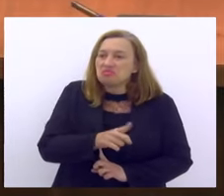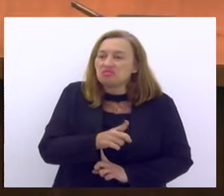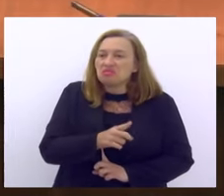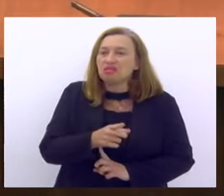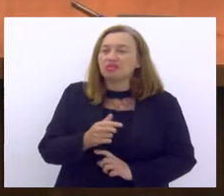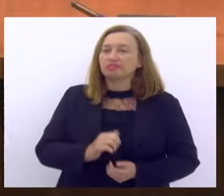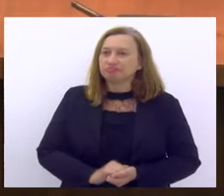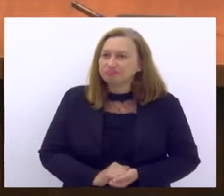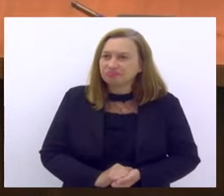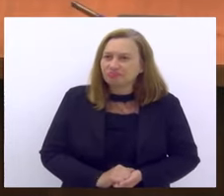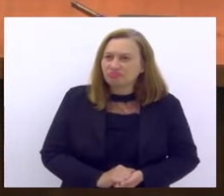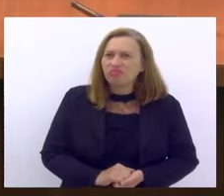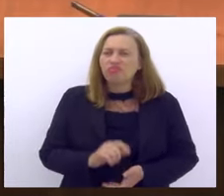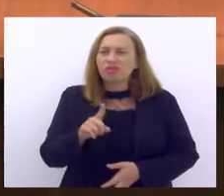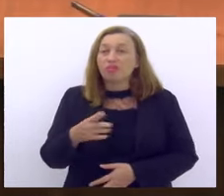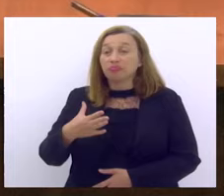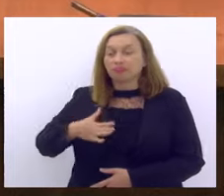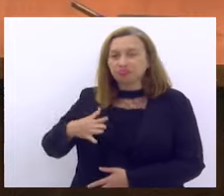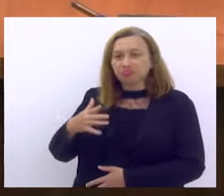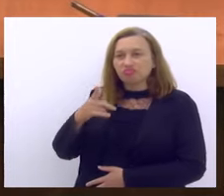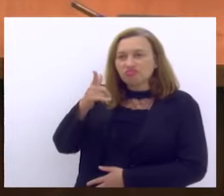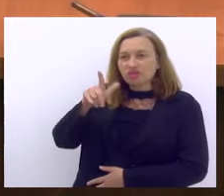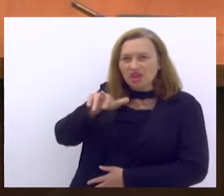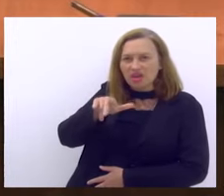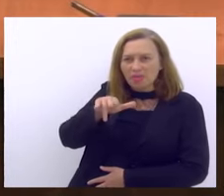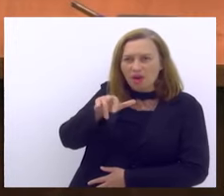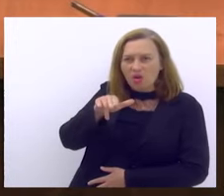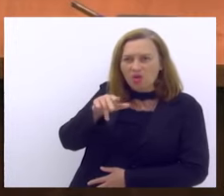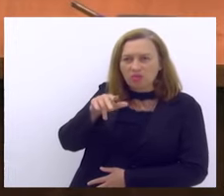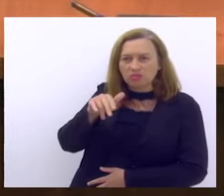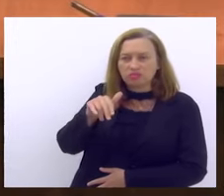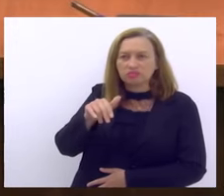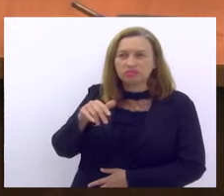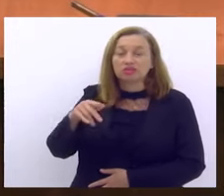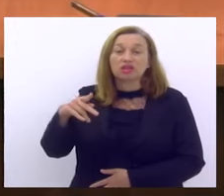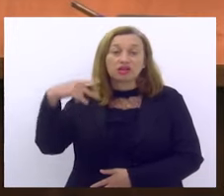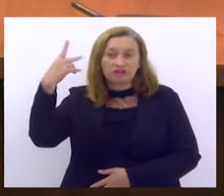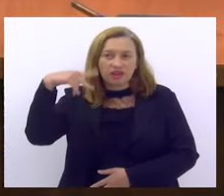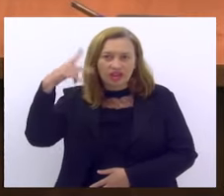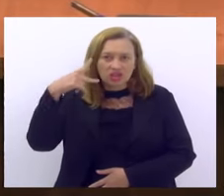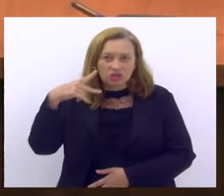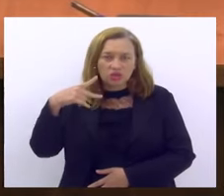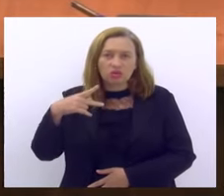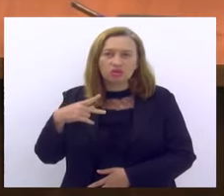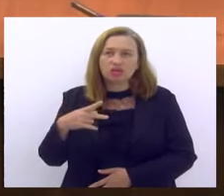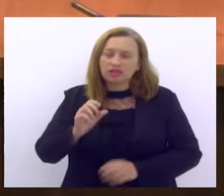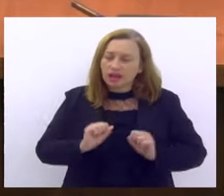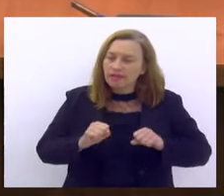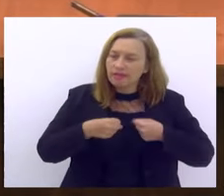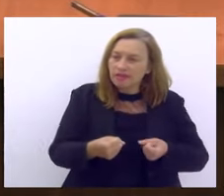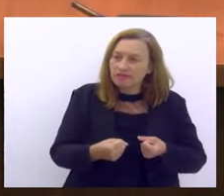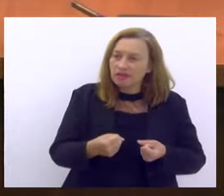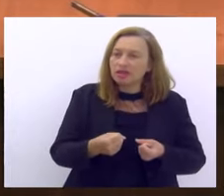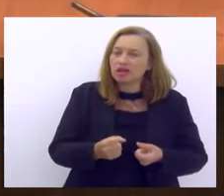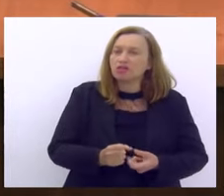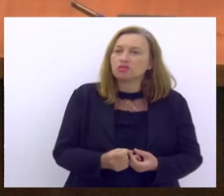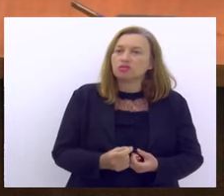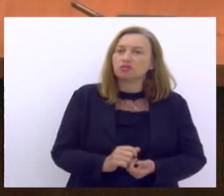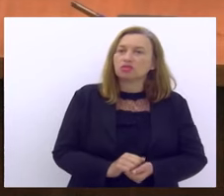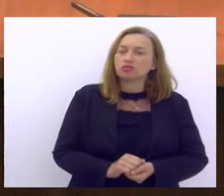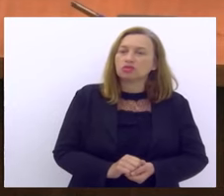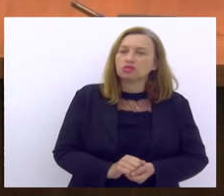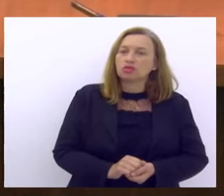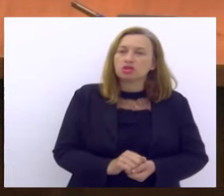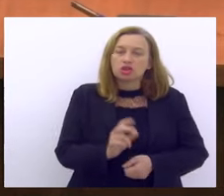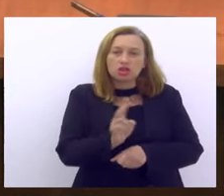Michel, apenas o meu irmão, o vereador Rogério Amorim, estavam defendendo uma escala covarde a que o prefeito imputou a Guarda